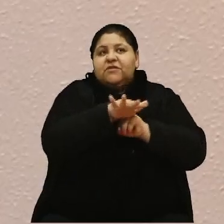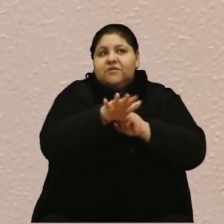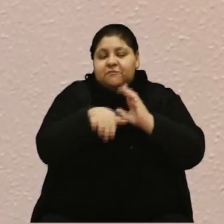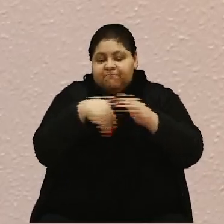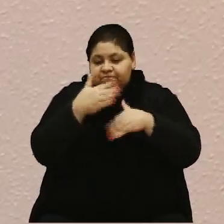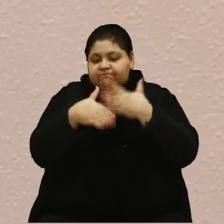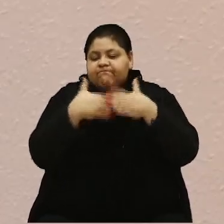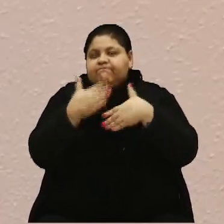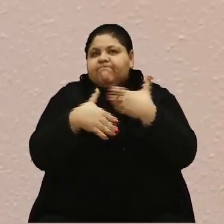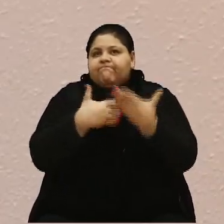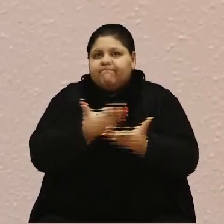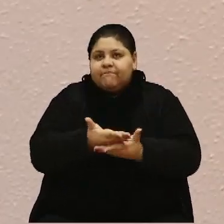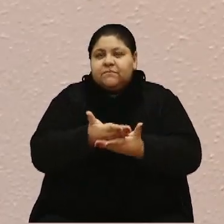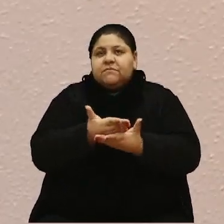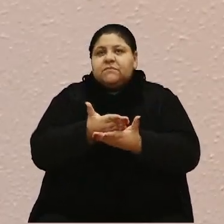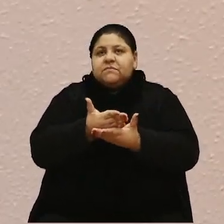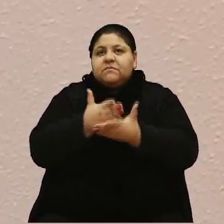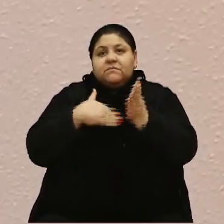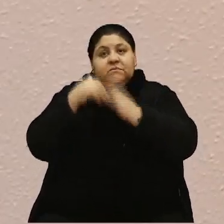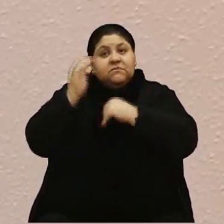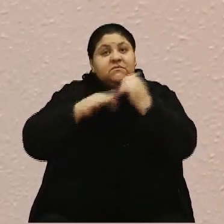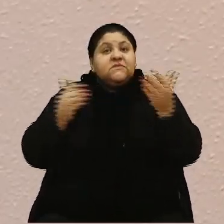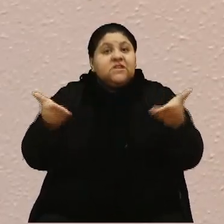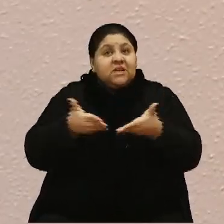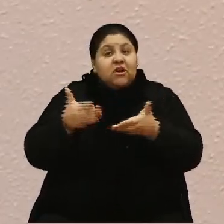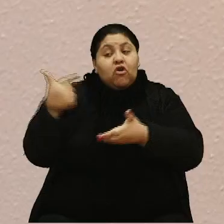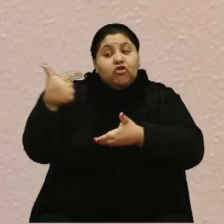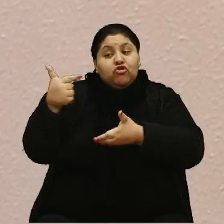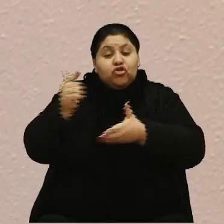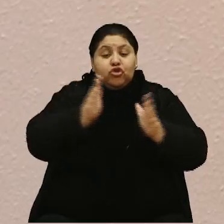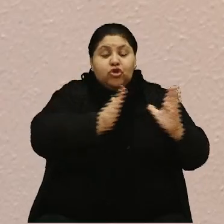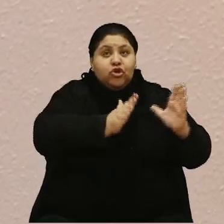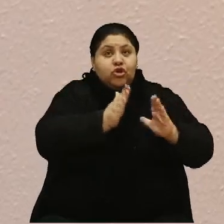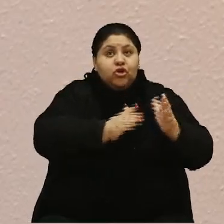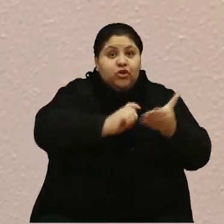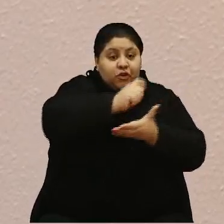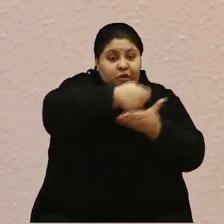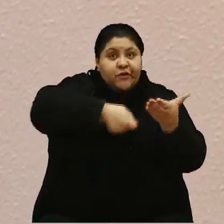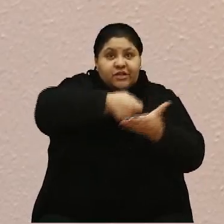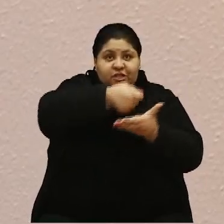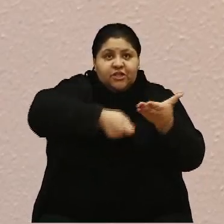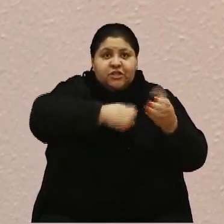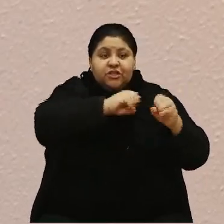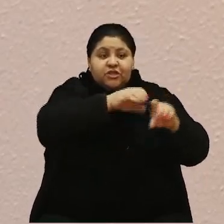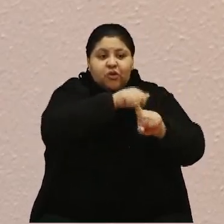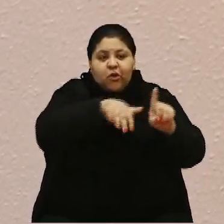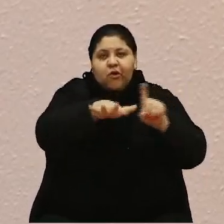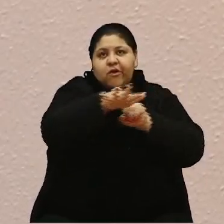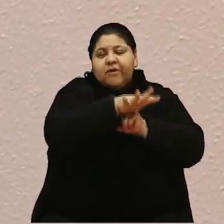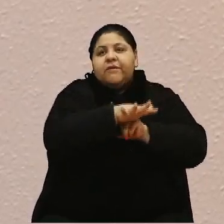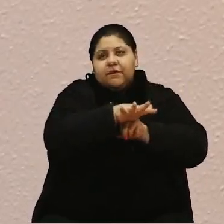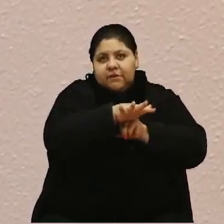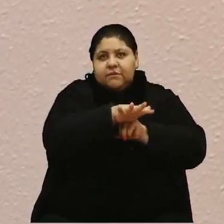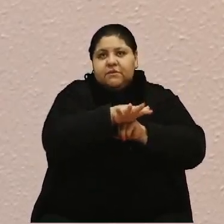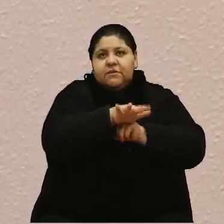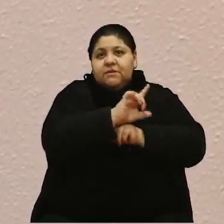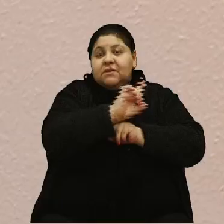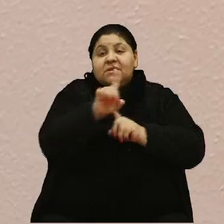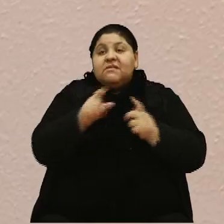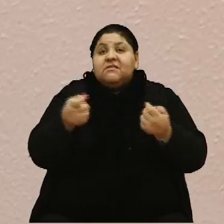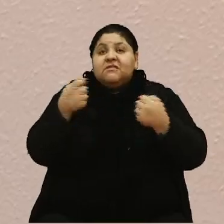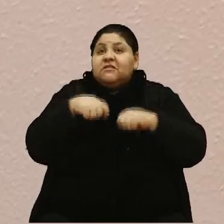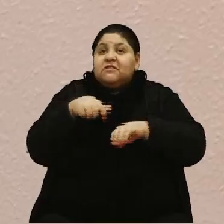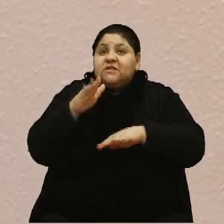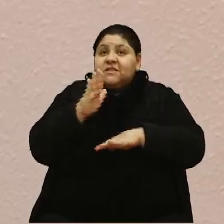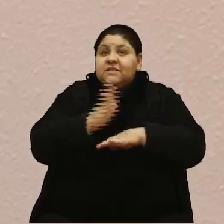processo ali de execução, agora estão na segunda fase do concurso de educador social, então, que segundo eles, não precisaria